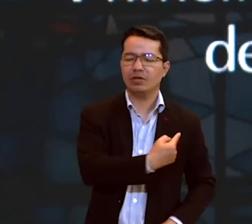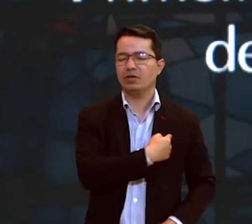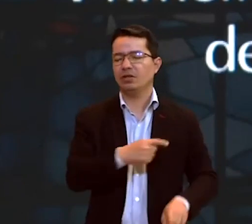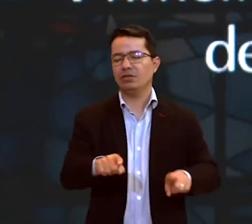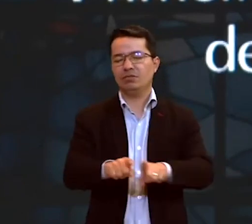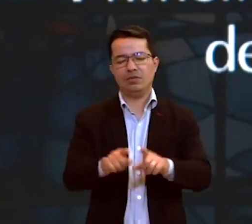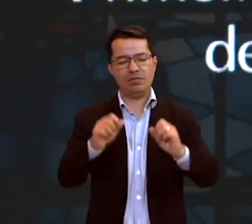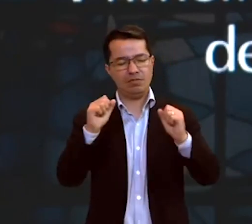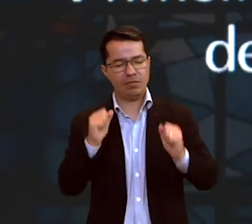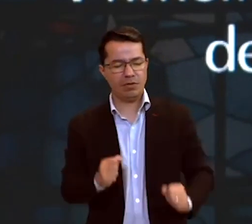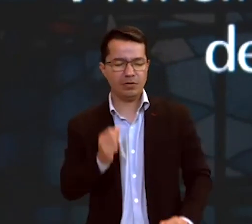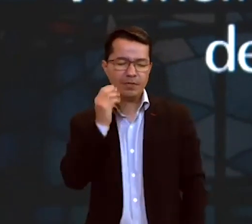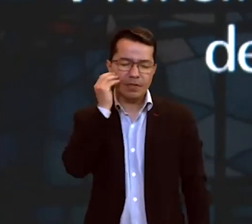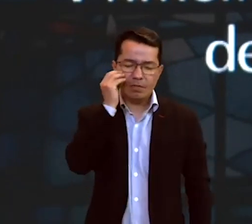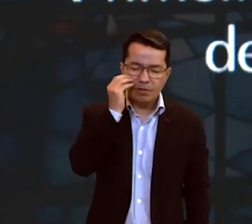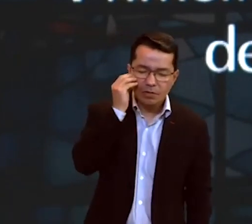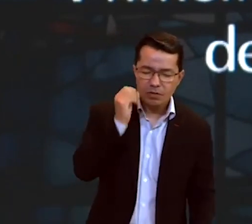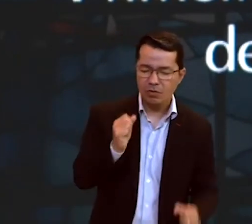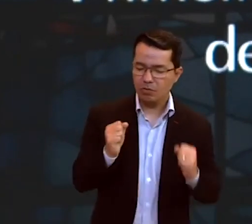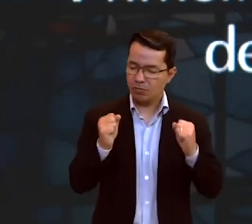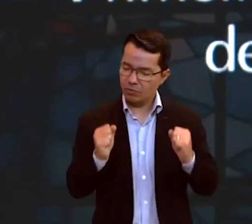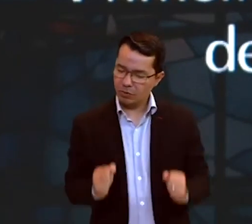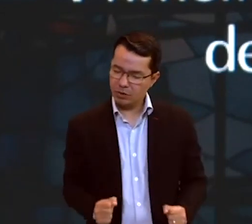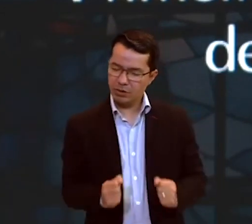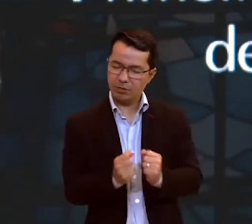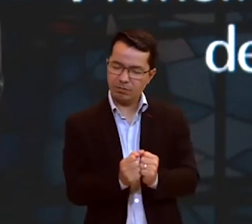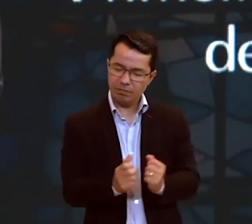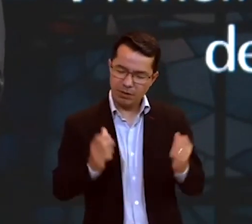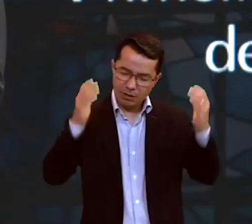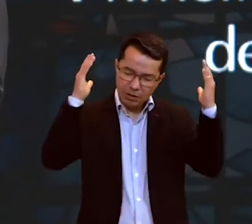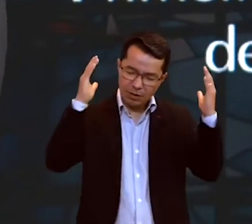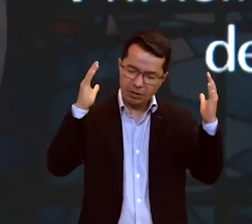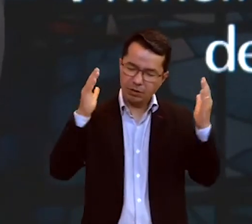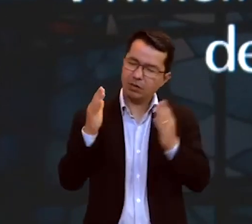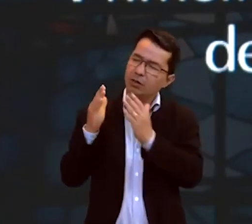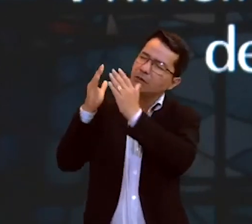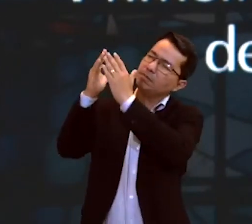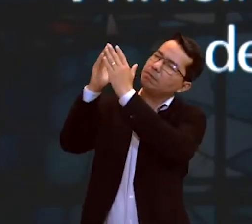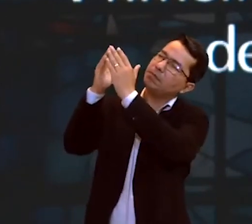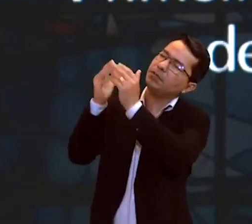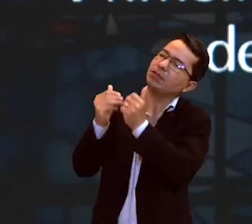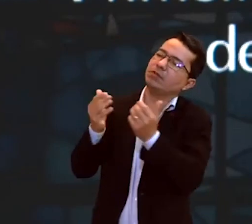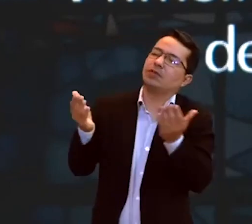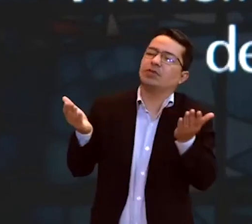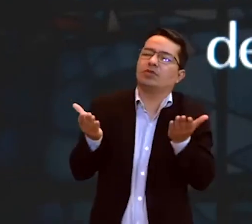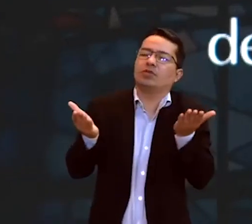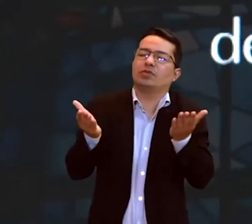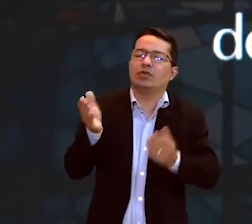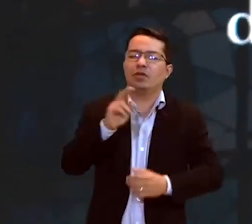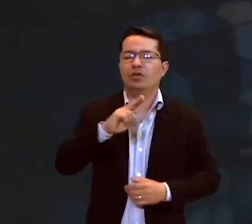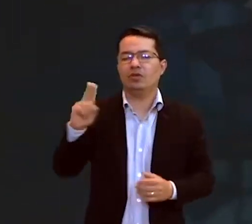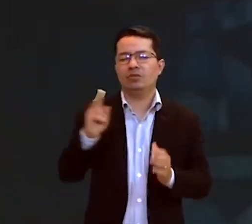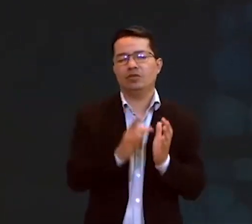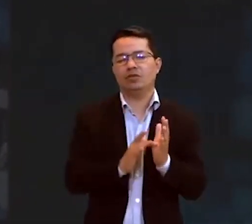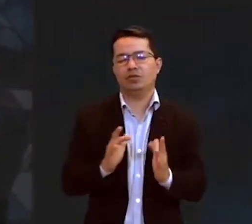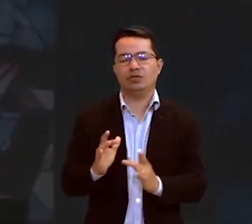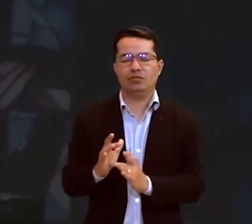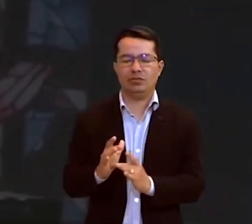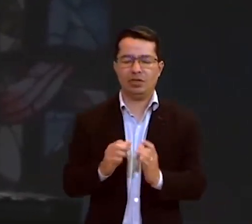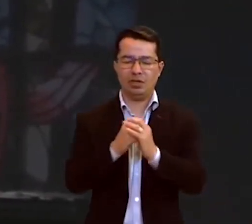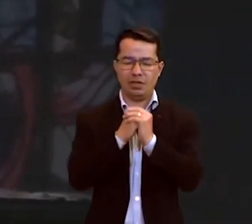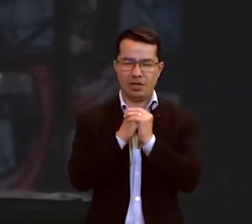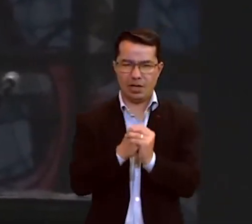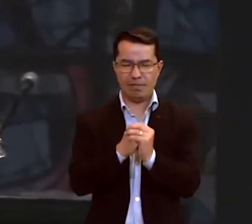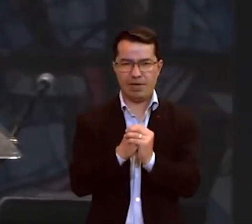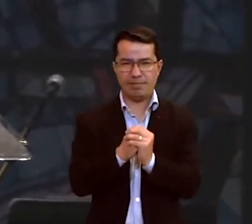poder, o milagre gerado através da oração, Pai. Essa é o nosso pedido nessa manhã, em nome de Jesus. Amém, amém